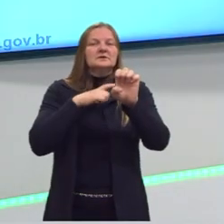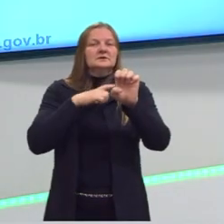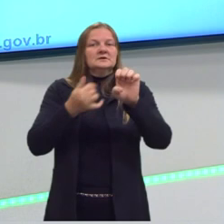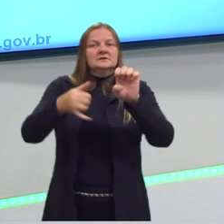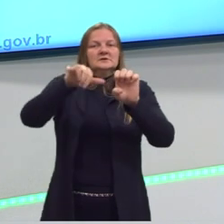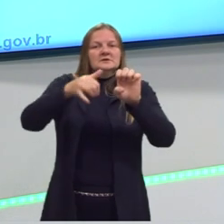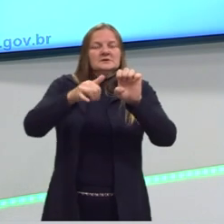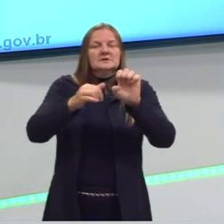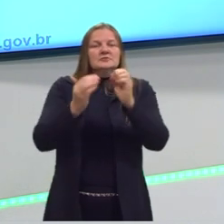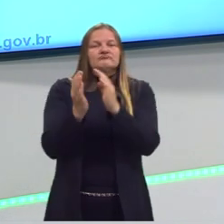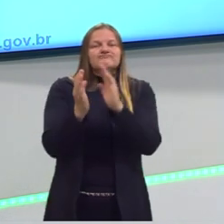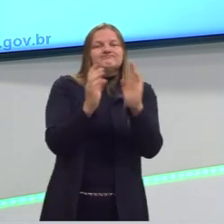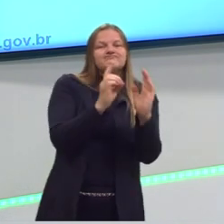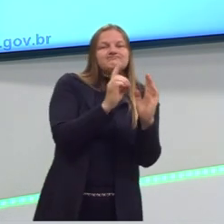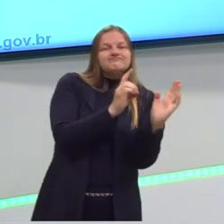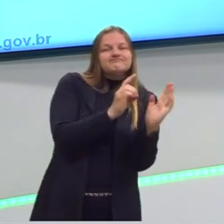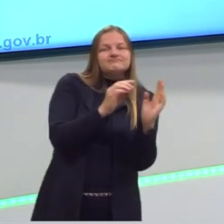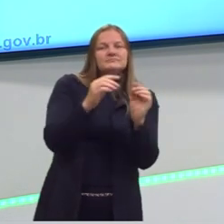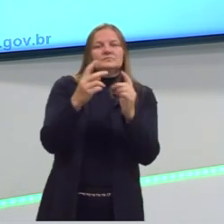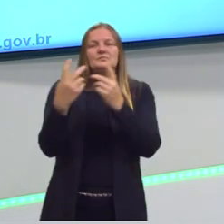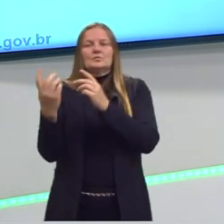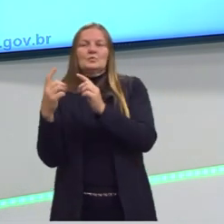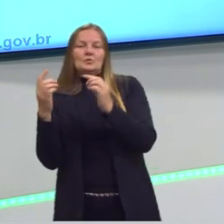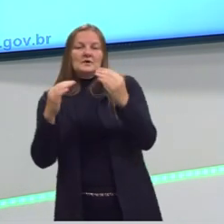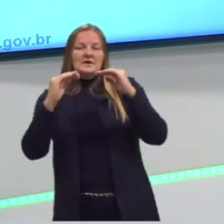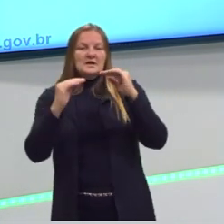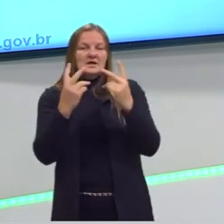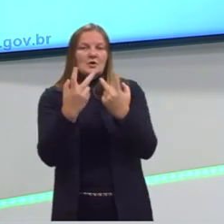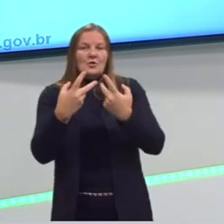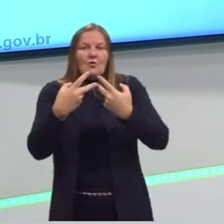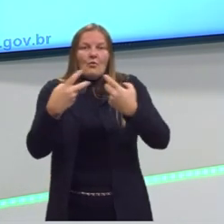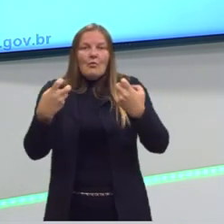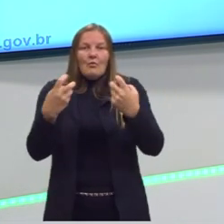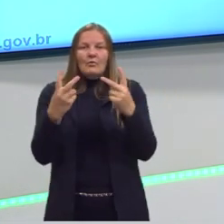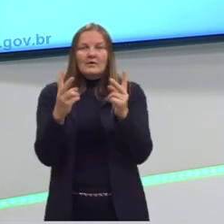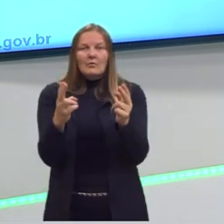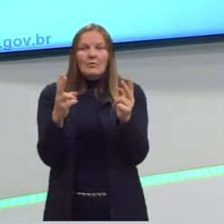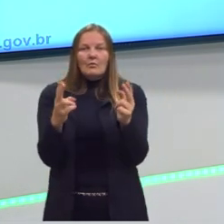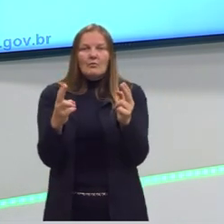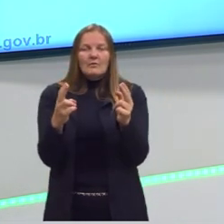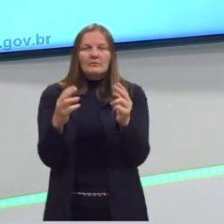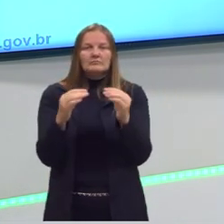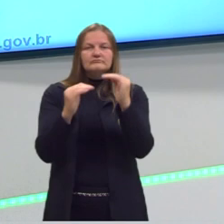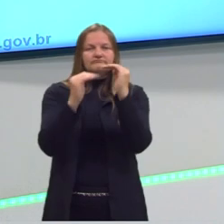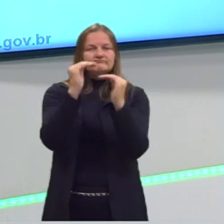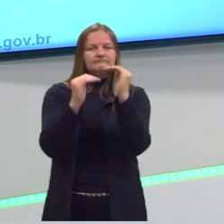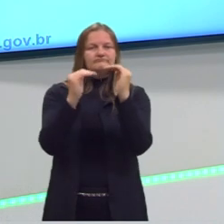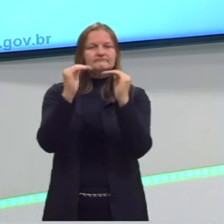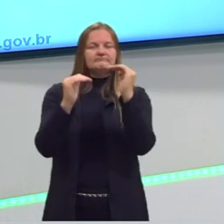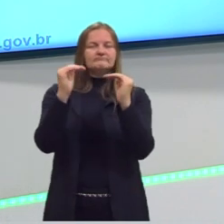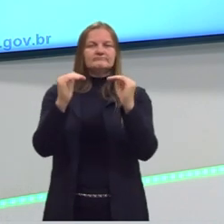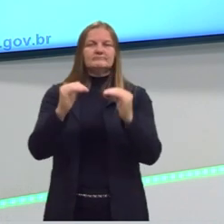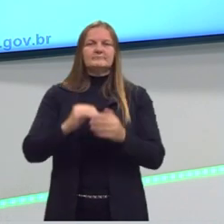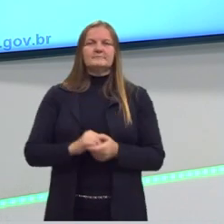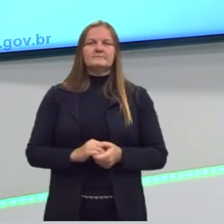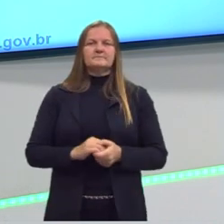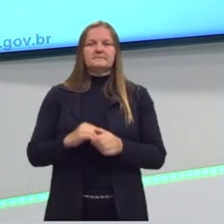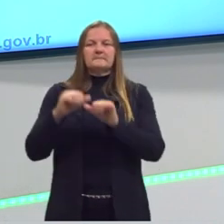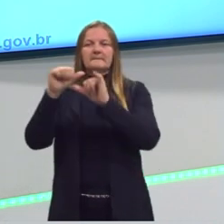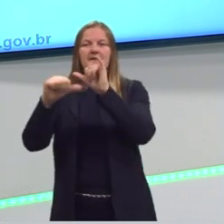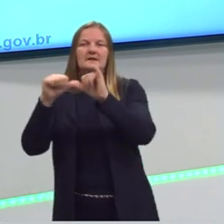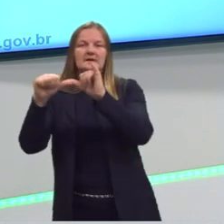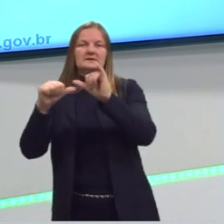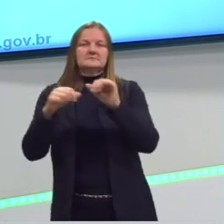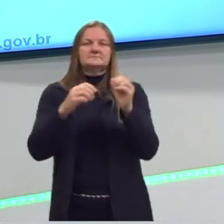Eu tenho um de cada lado para ver se tá igual essa quantidade de de átomos de cada elemento tá do lado dos reagentes